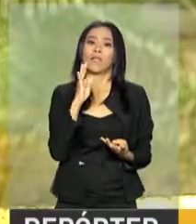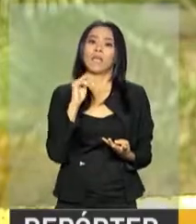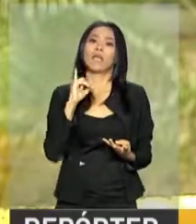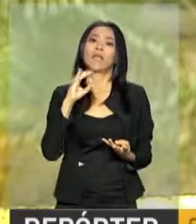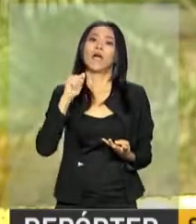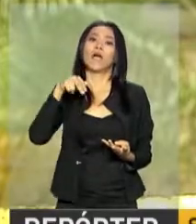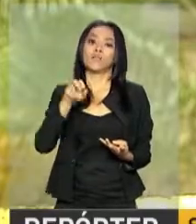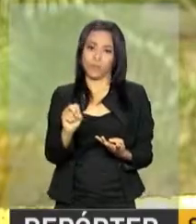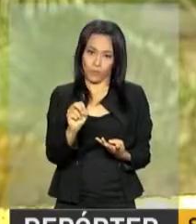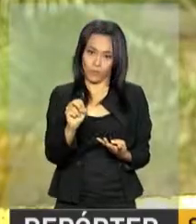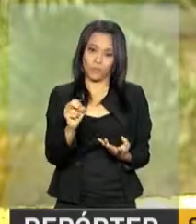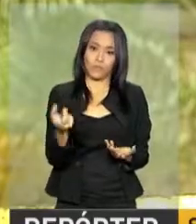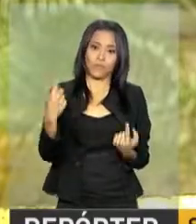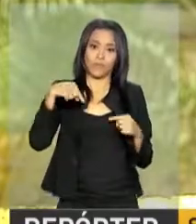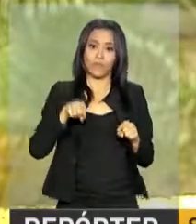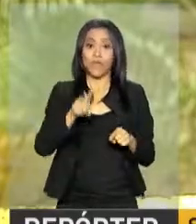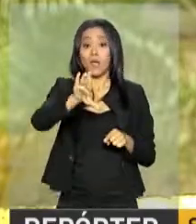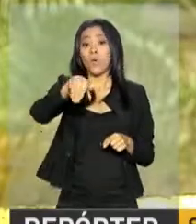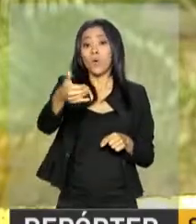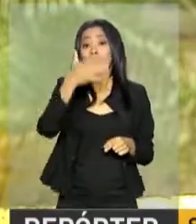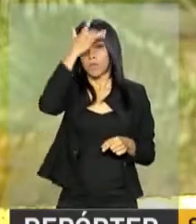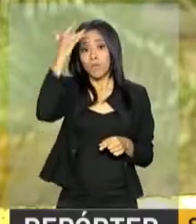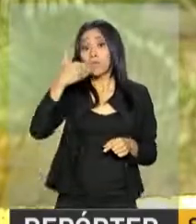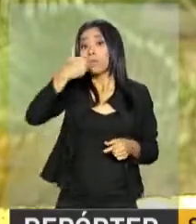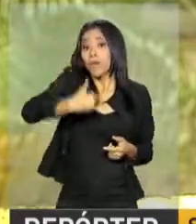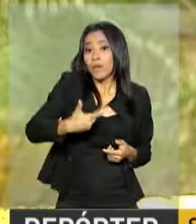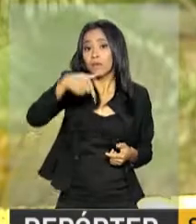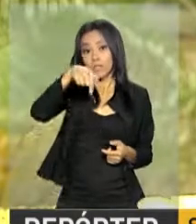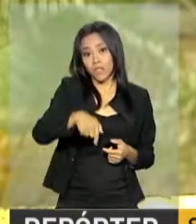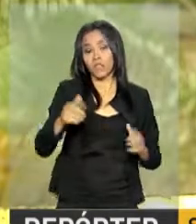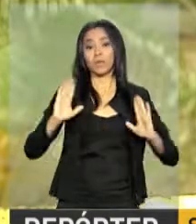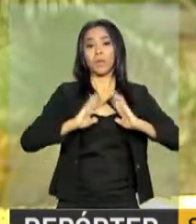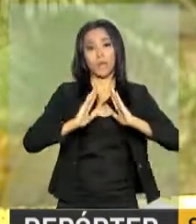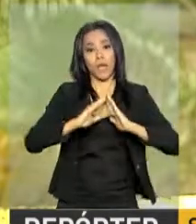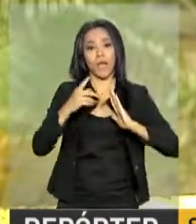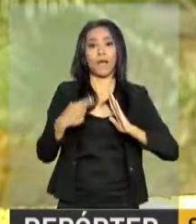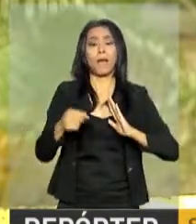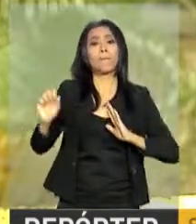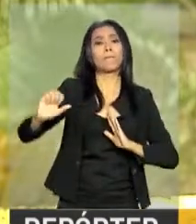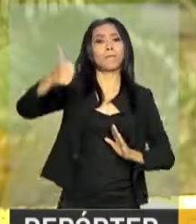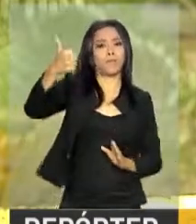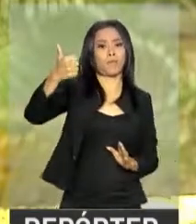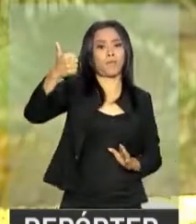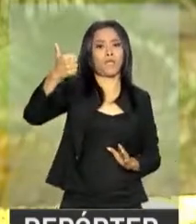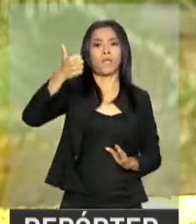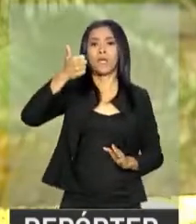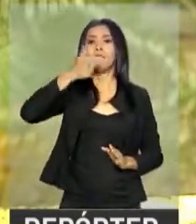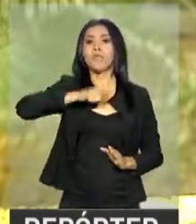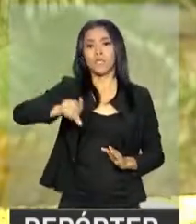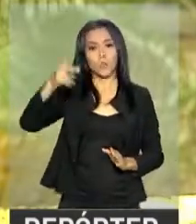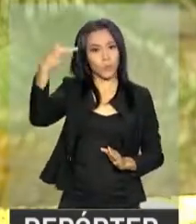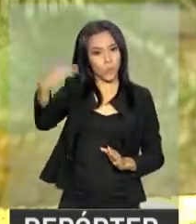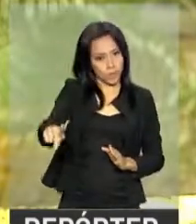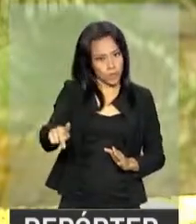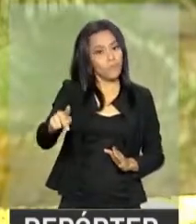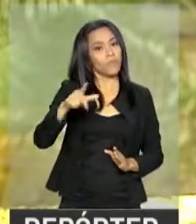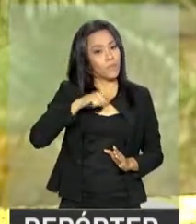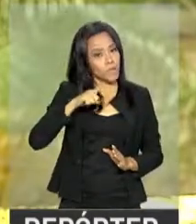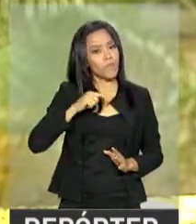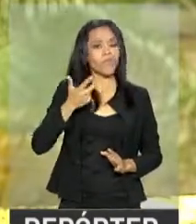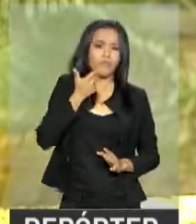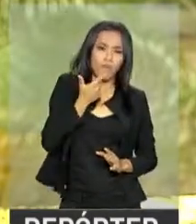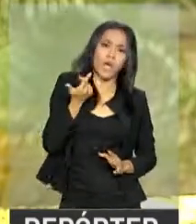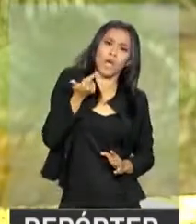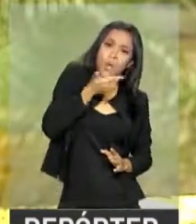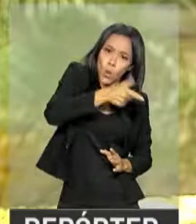grande parte dos solicitantes de refúgio têm como língua primeira uma língua minoritária mas também fala